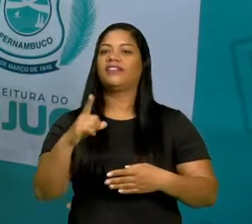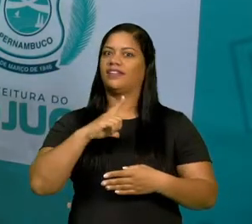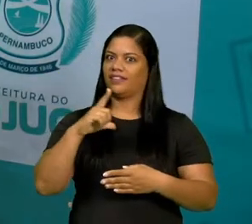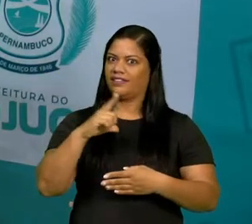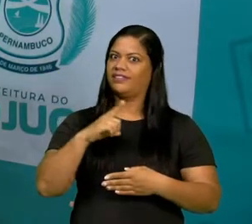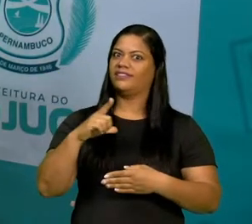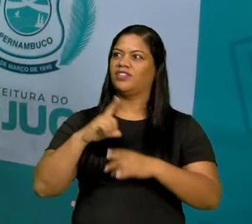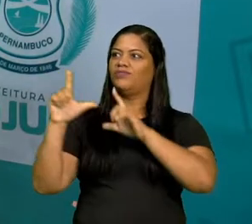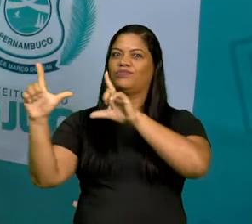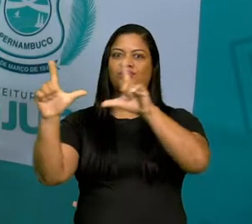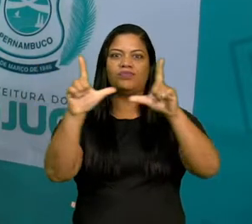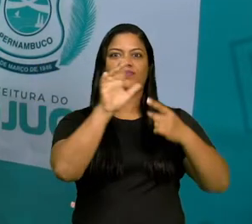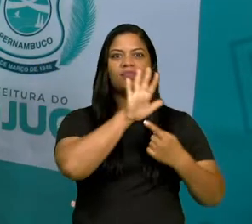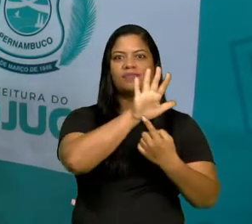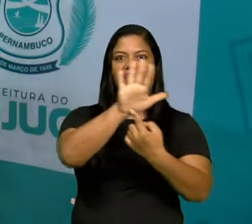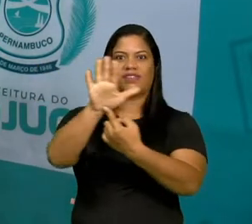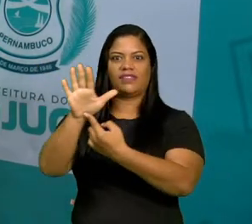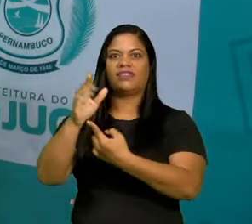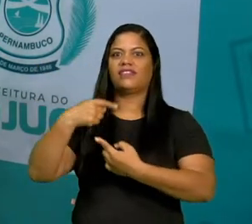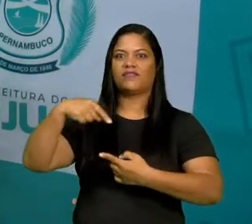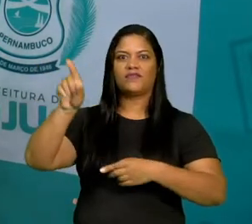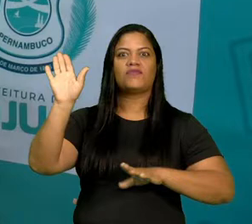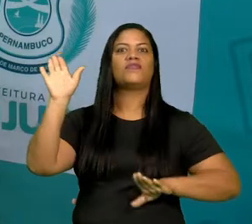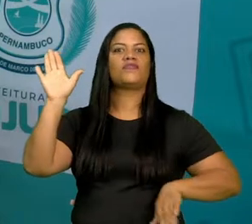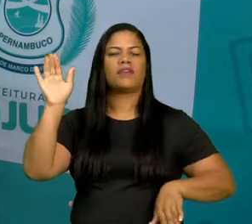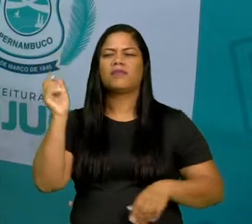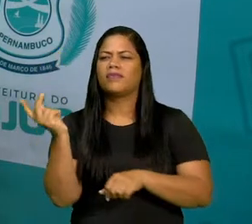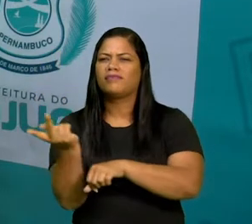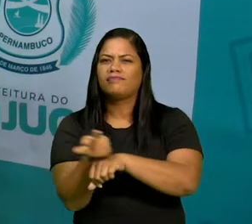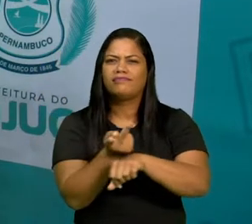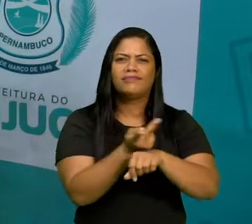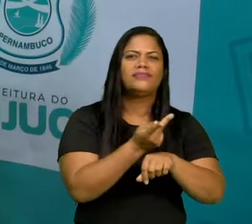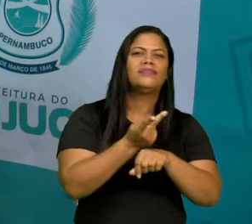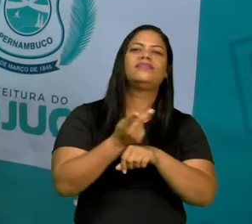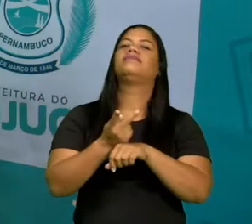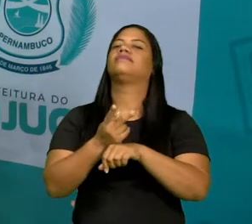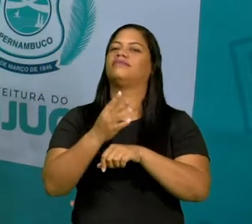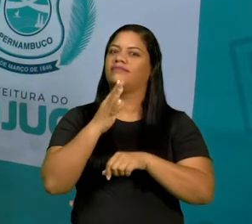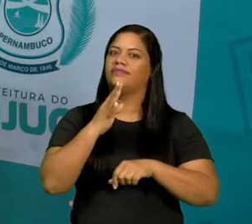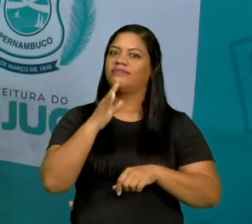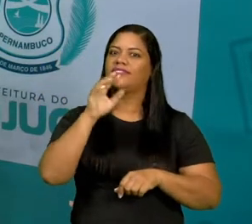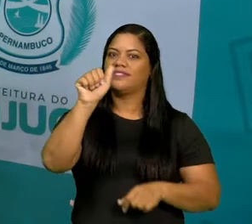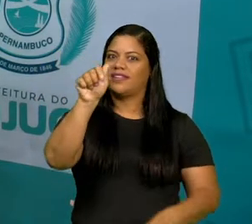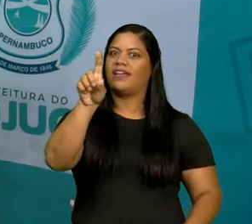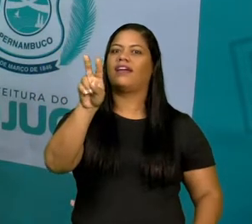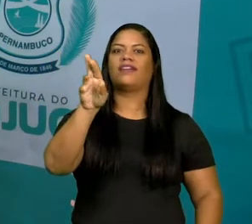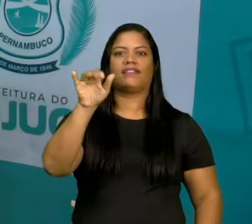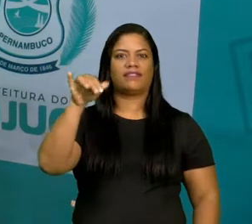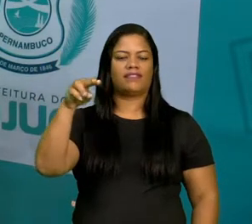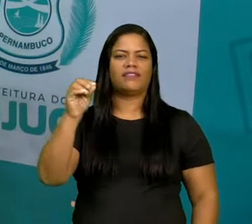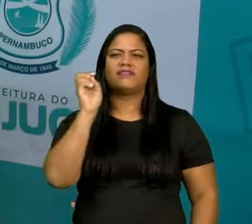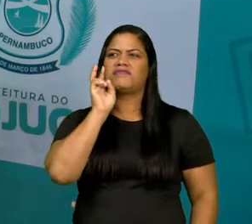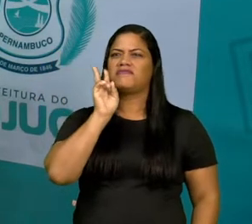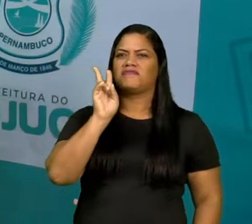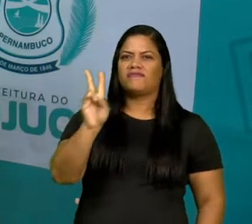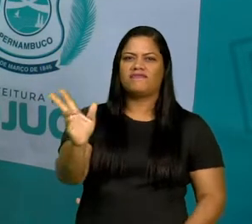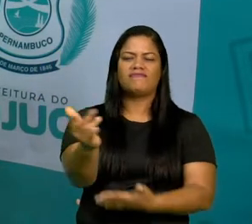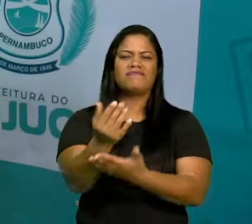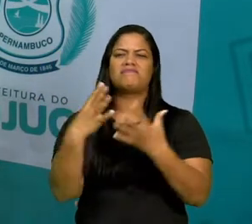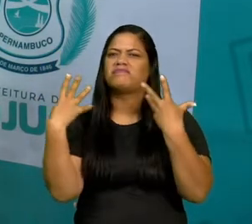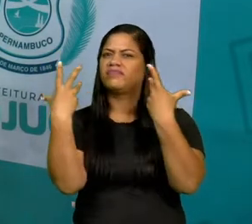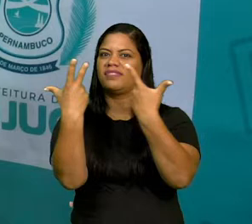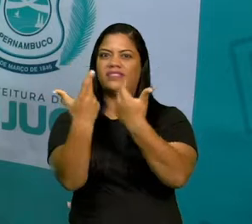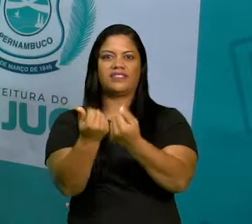nossa cidade. Então quem for a Porto de Galinha, dá uma procurada em Adriano e vê as obras lindas dele que ele faz,